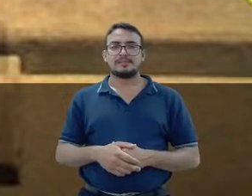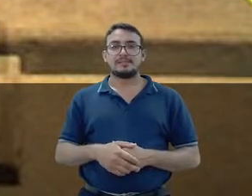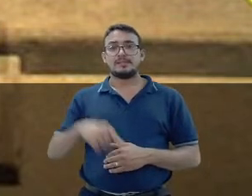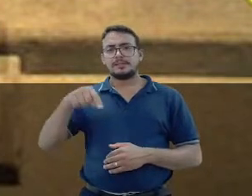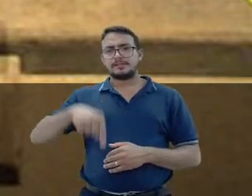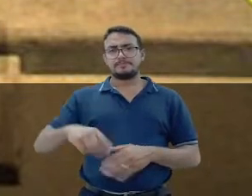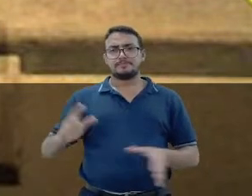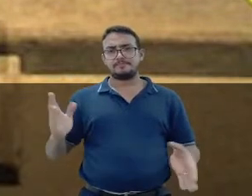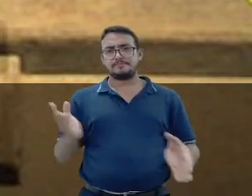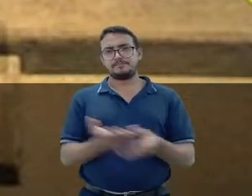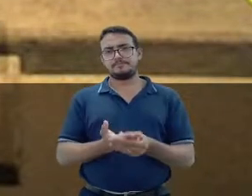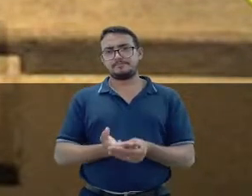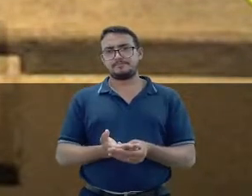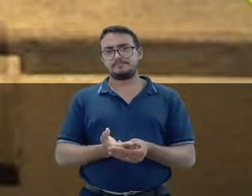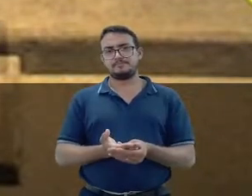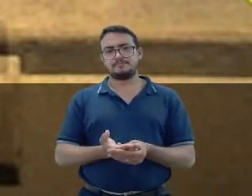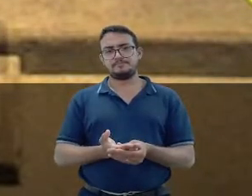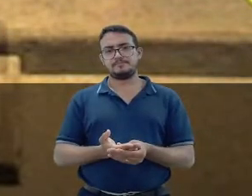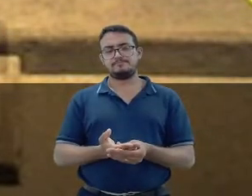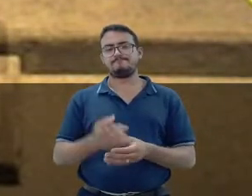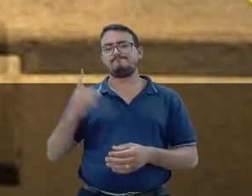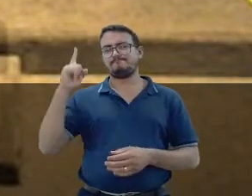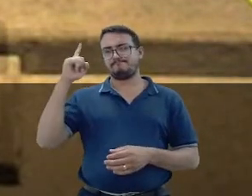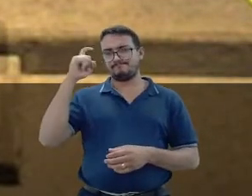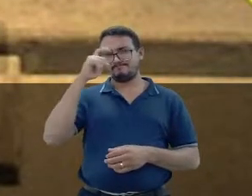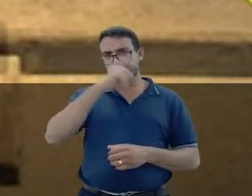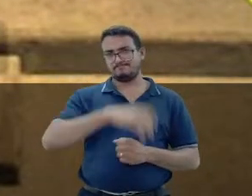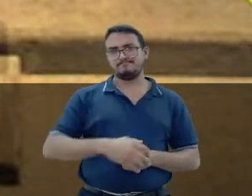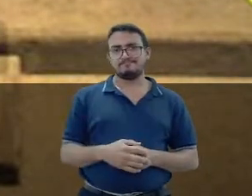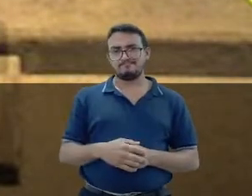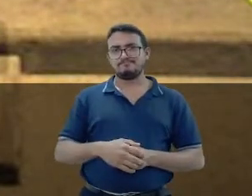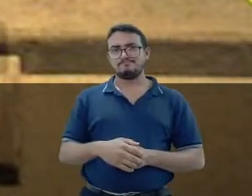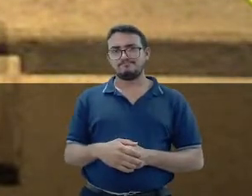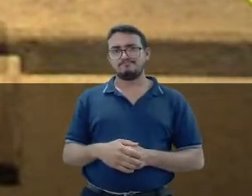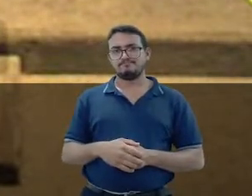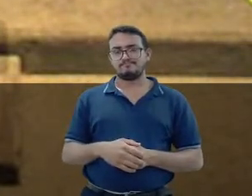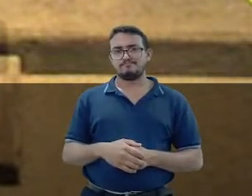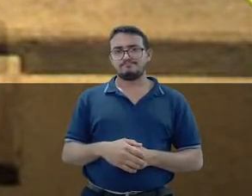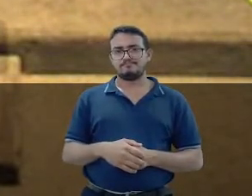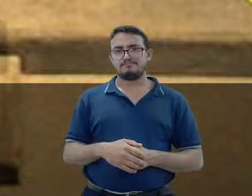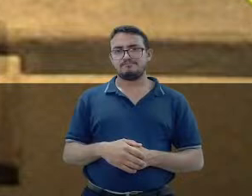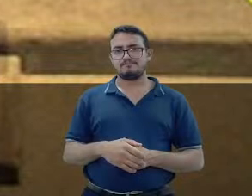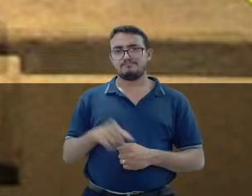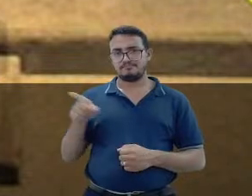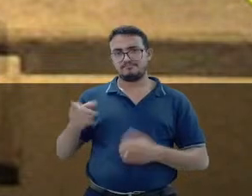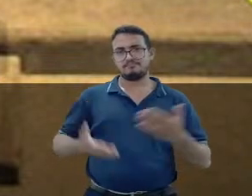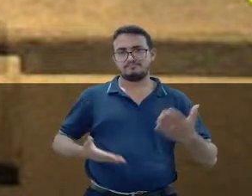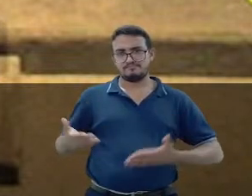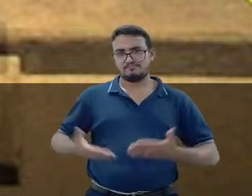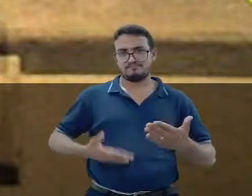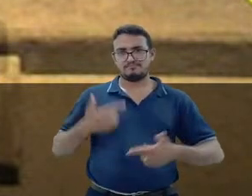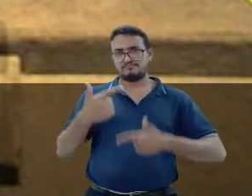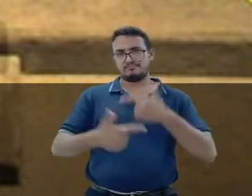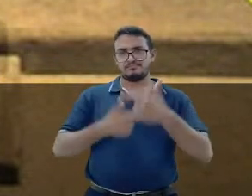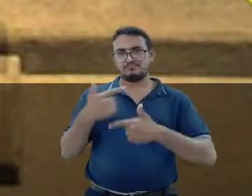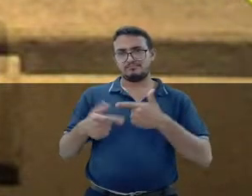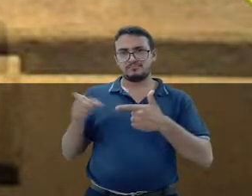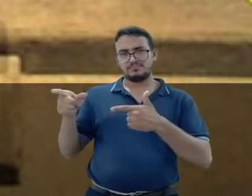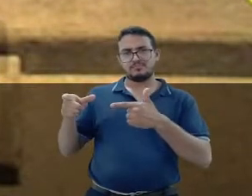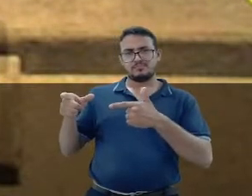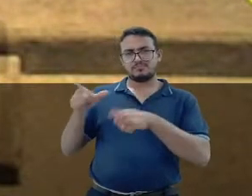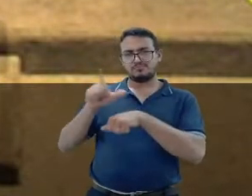processo bem complicado. É uma funcionária de uma imobiliária que tinha procuração